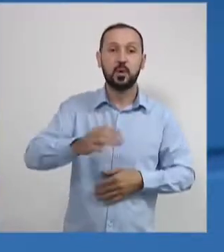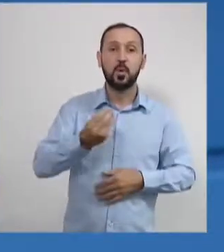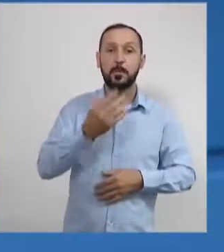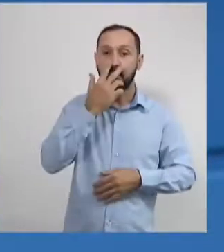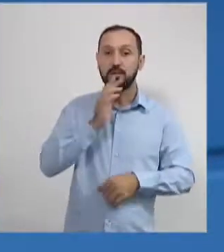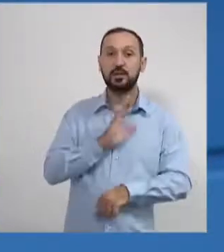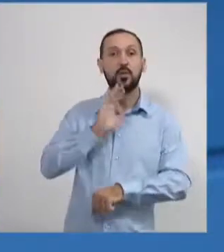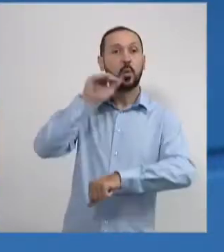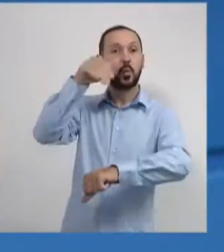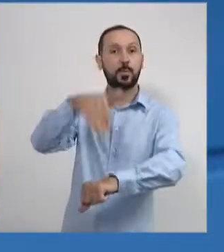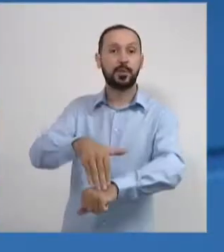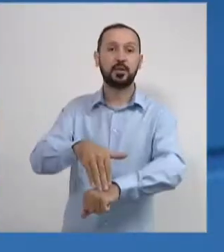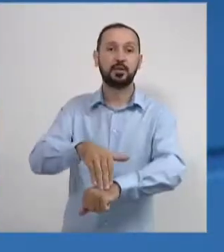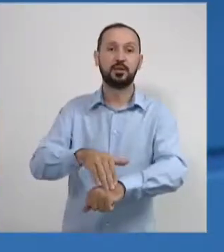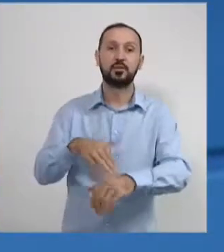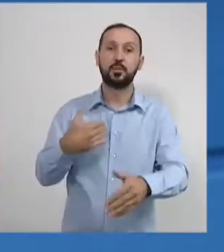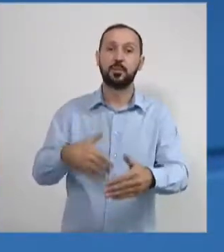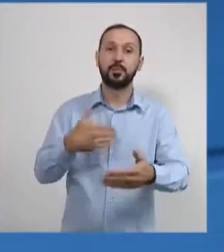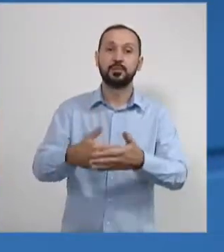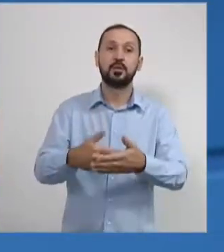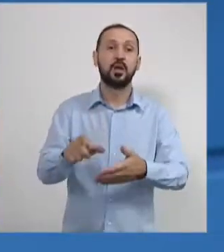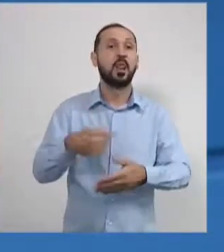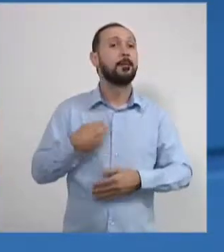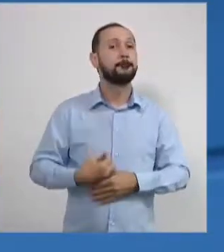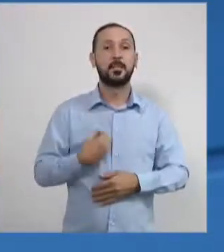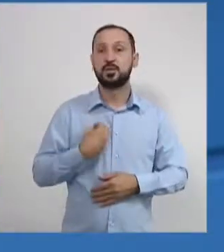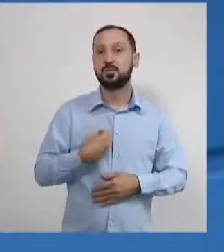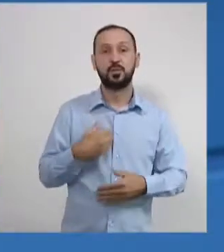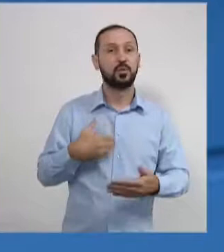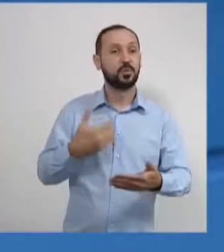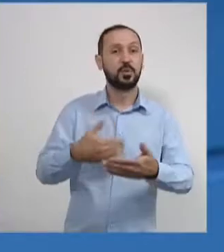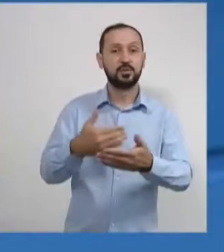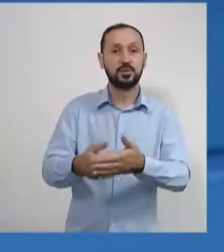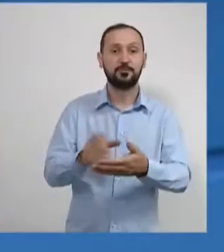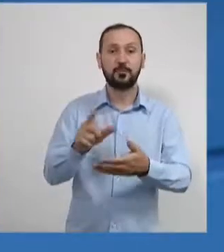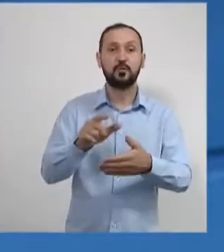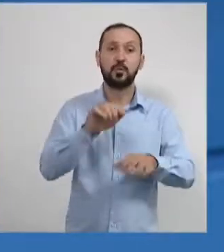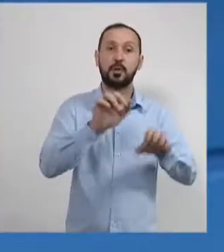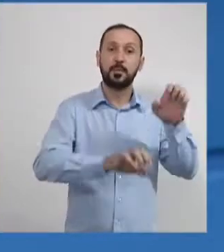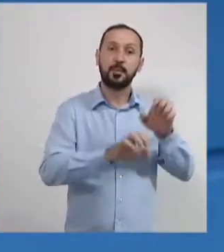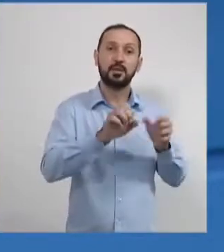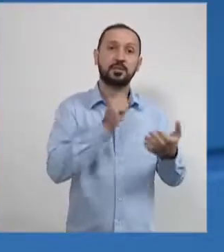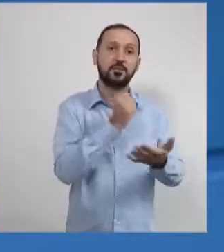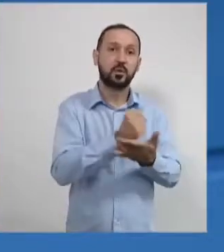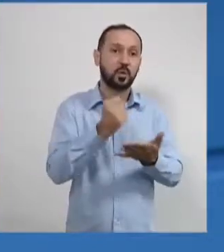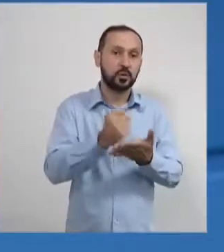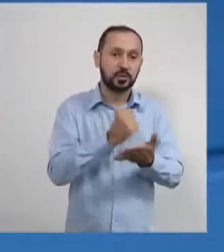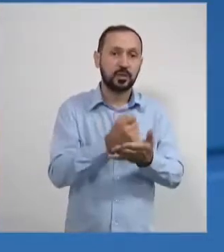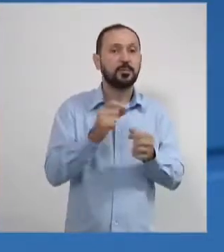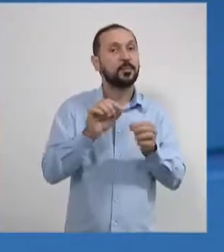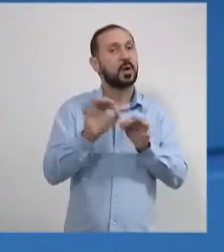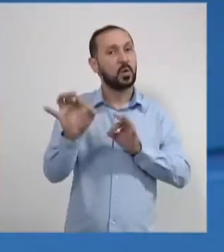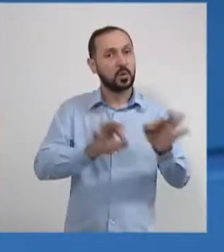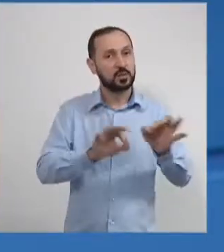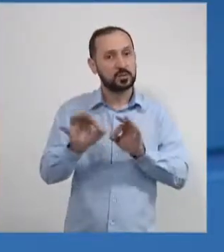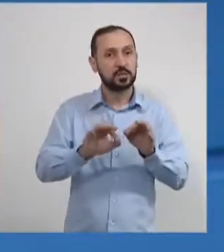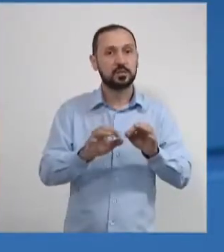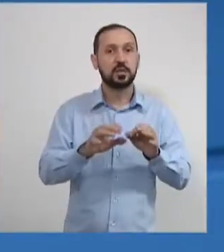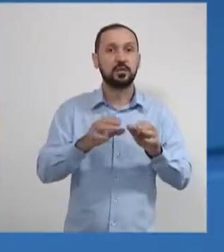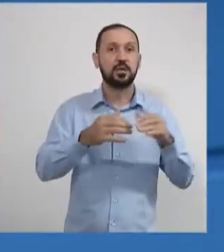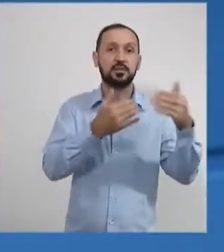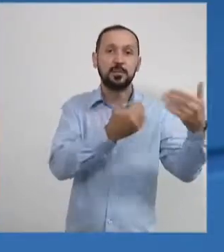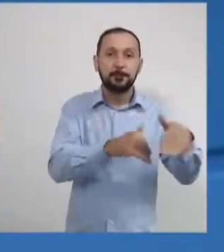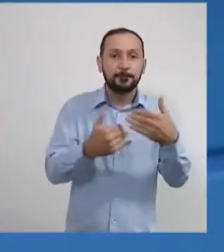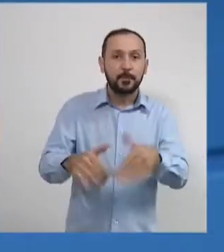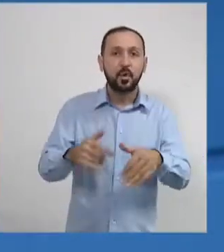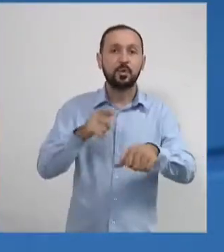fosse culpada do processo, que não tem nada a ver, ela não participou do processo, na verdade foi uma empresa que foi contratada contratado para a realização de todas as provas, de